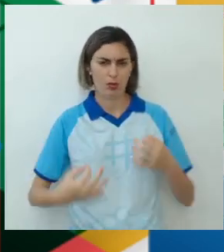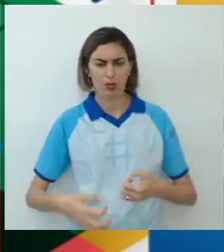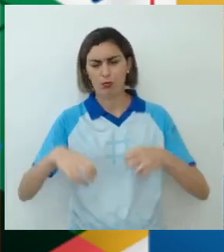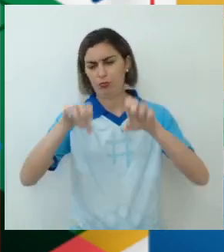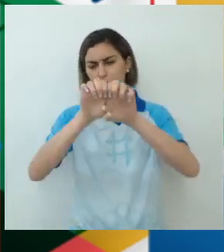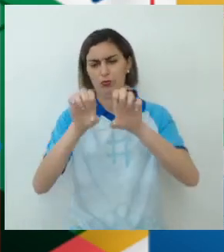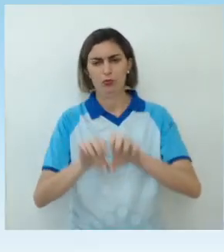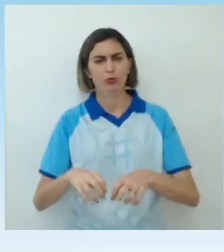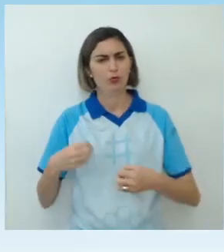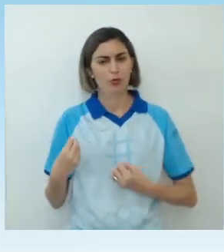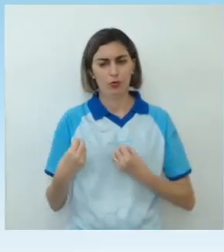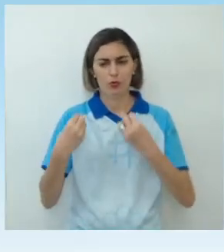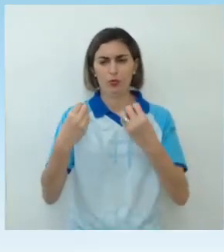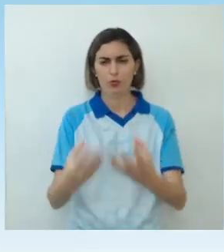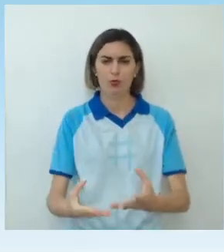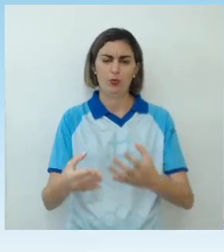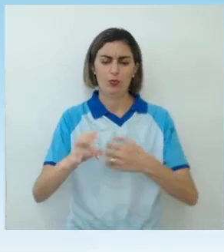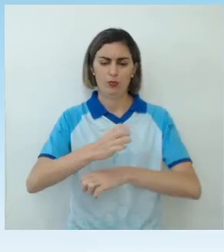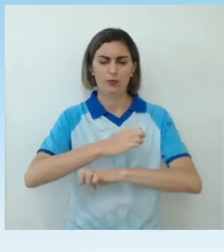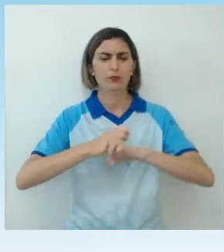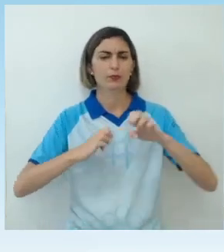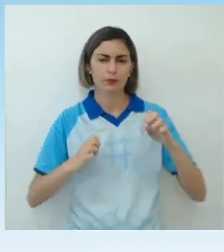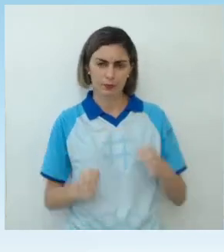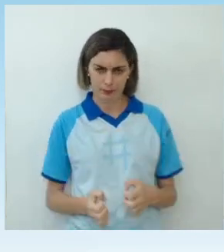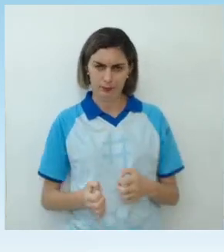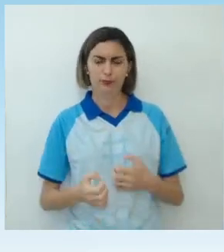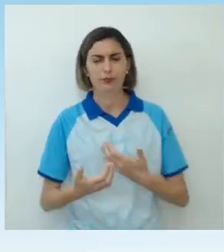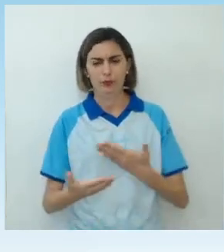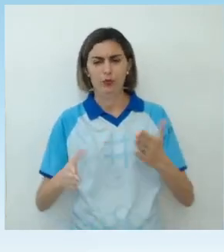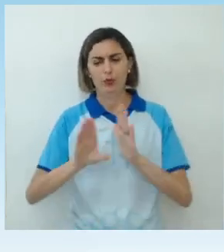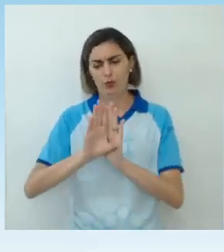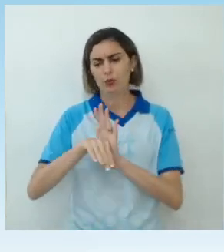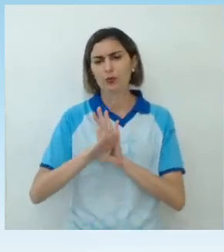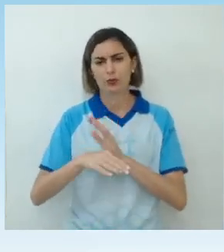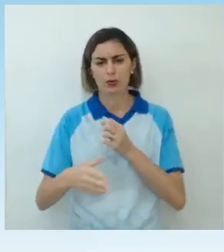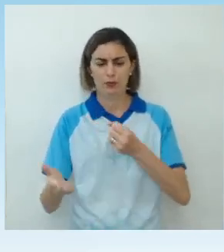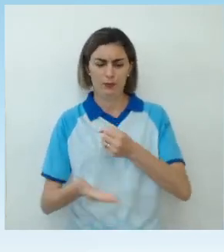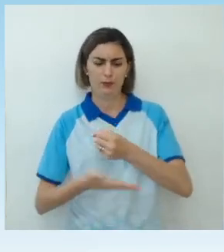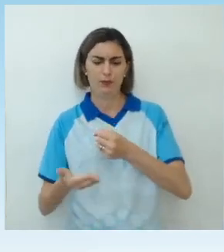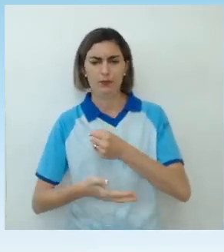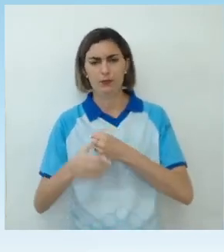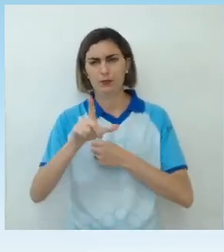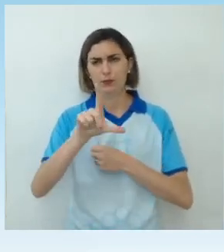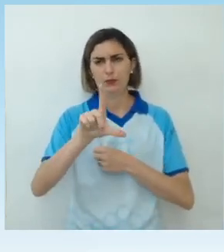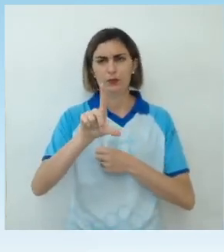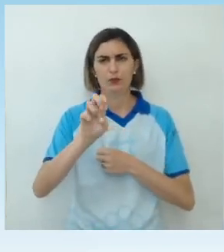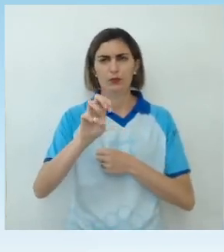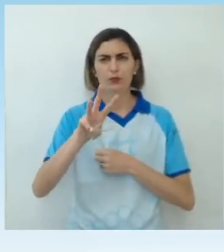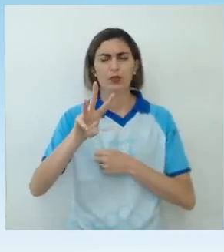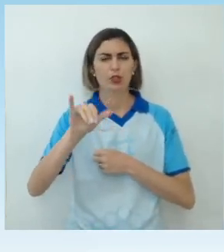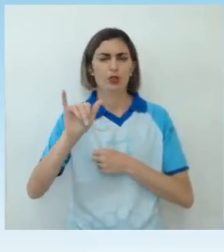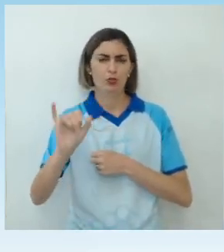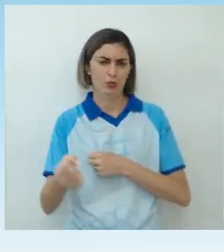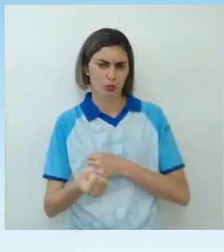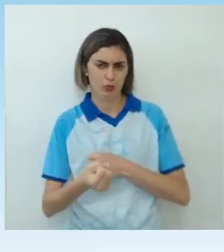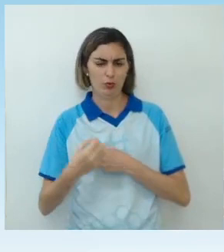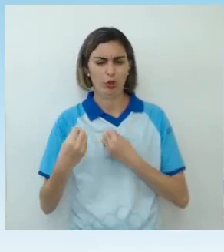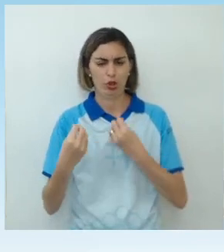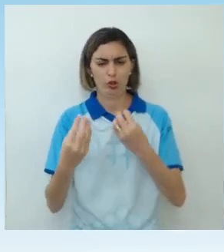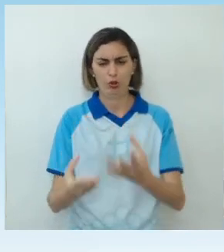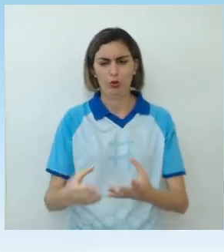estrutura que doe um par de elétrons é conceito de base de Lewis. Então vamos lá, Arrhenius